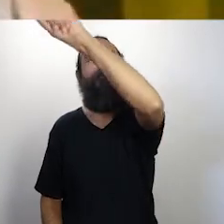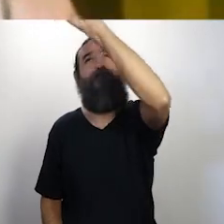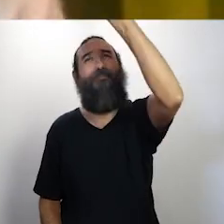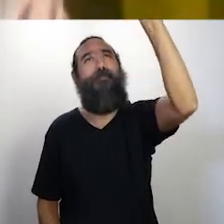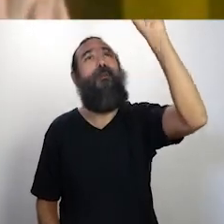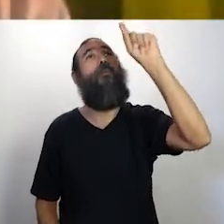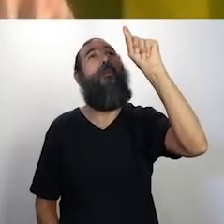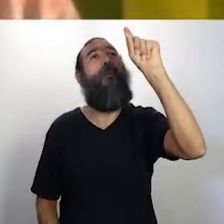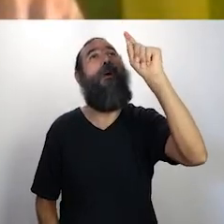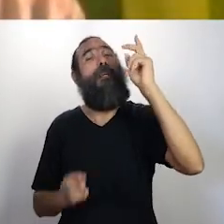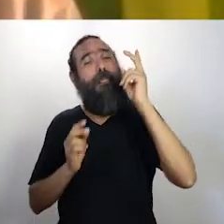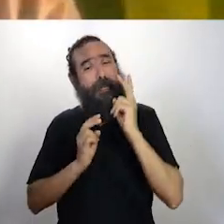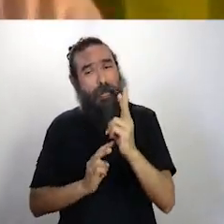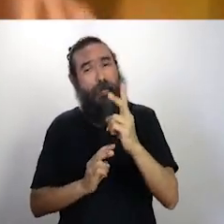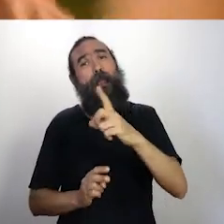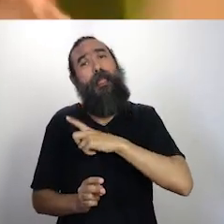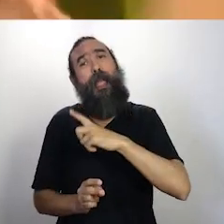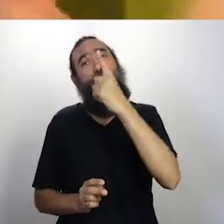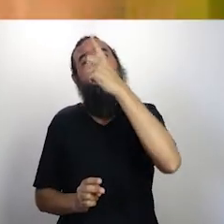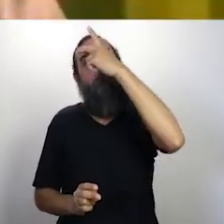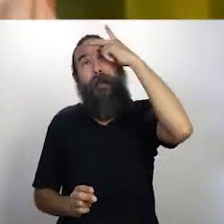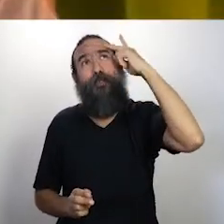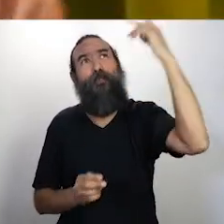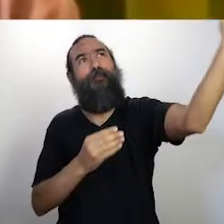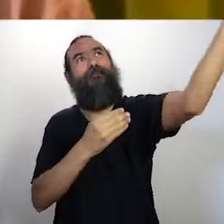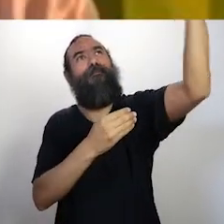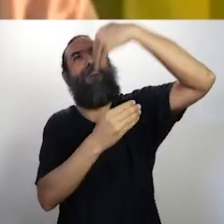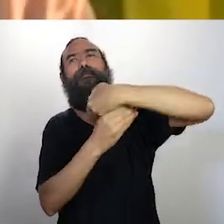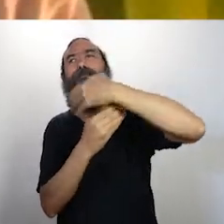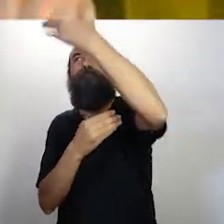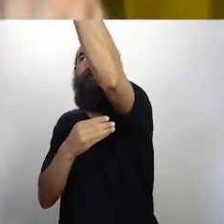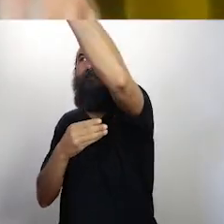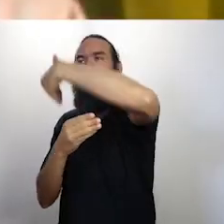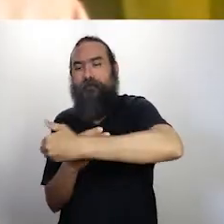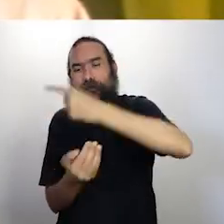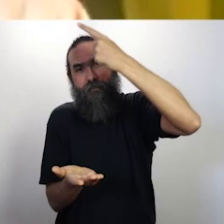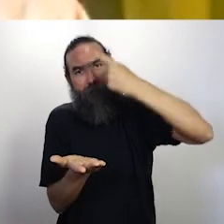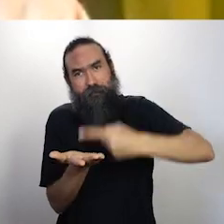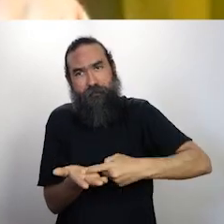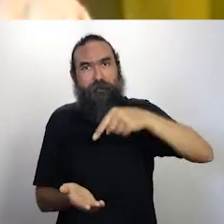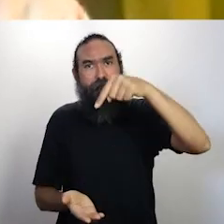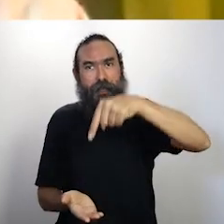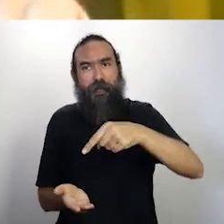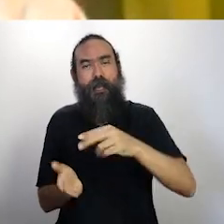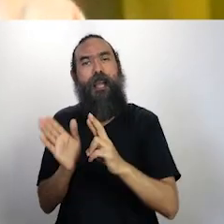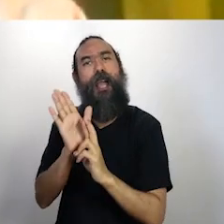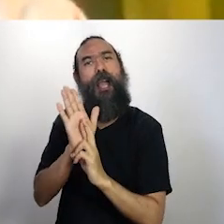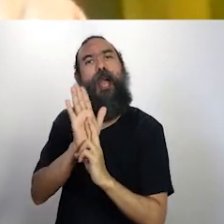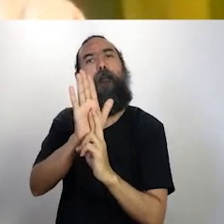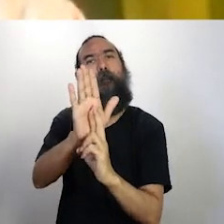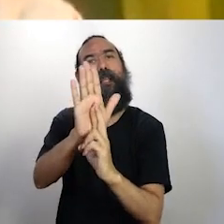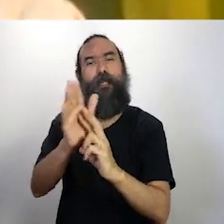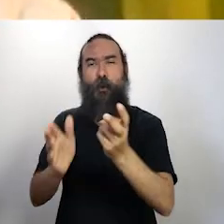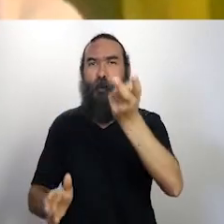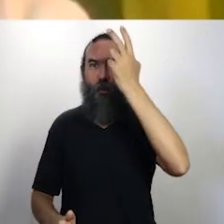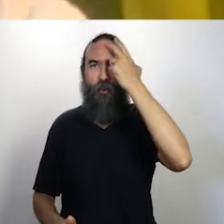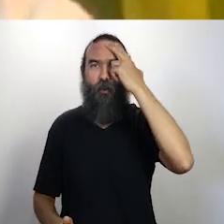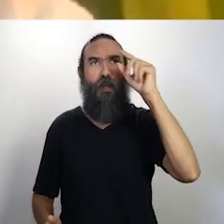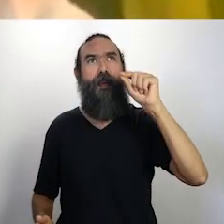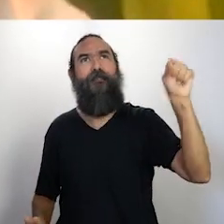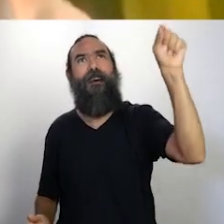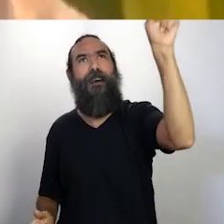algum representante nunca tirei isso também mas vamos fazer um específico dos representantes dos povos chapadeiros